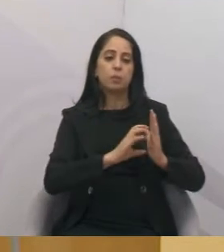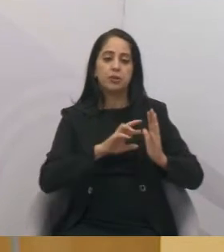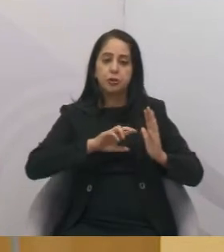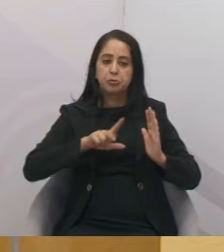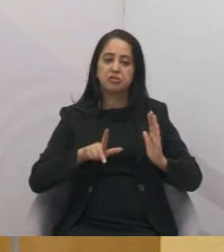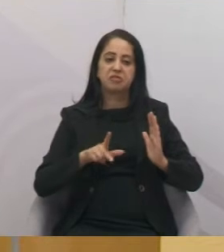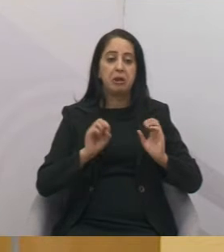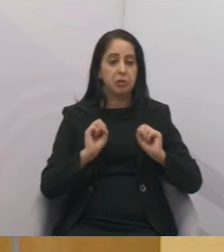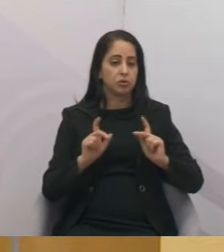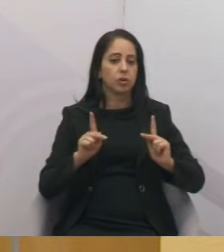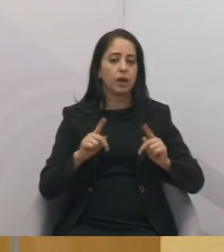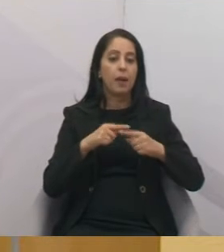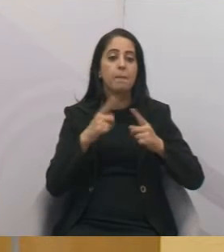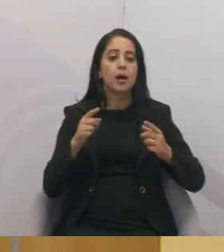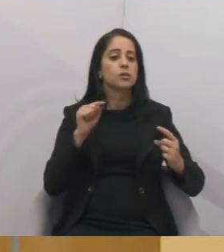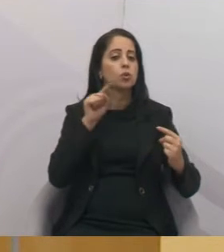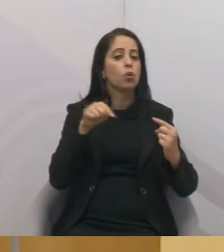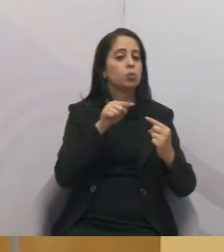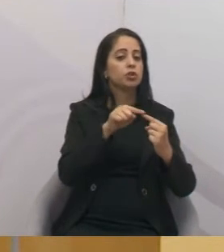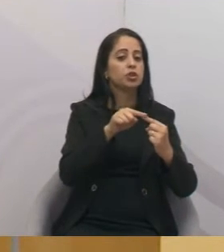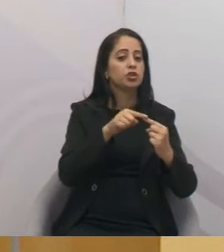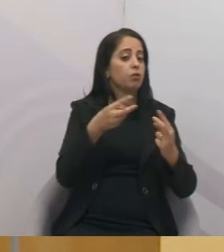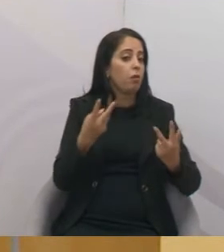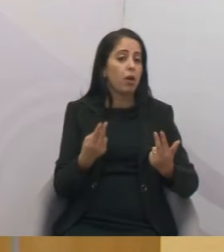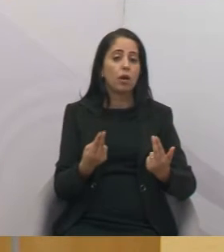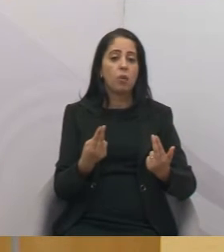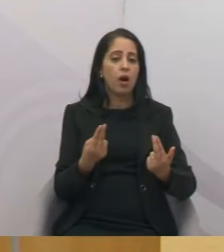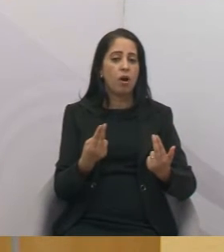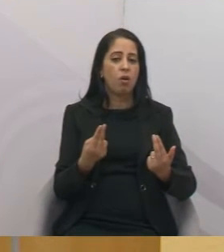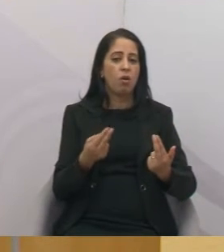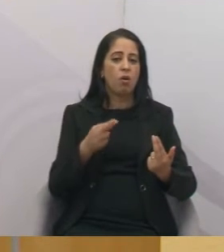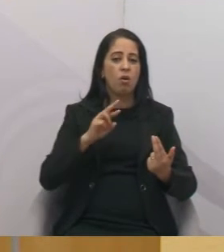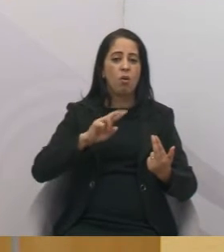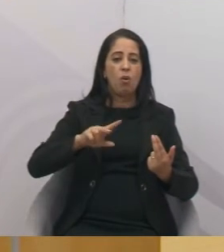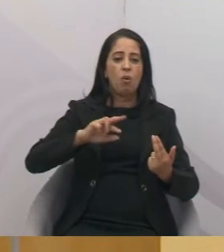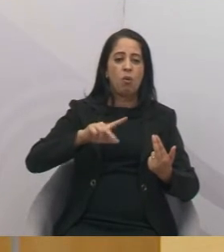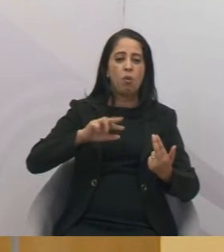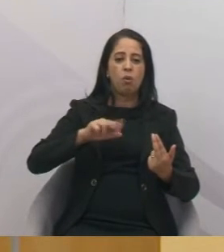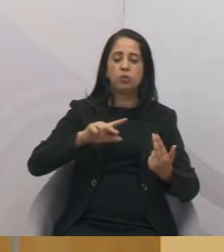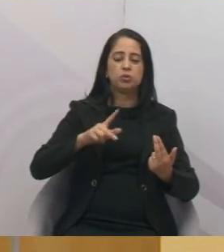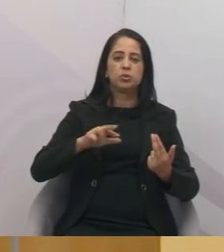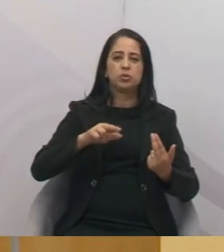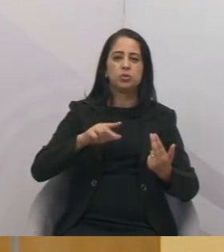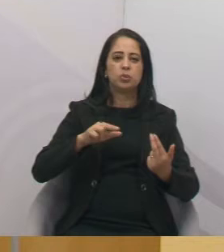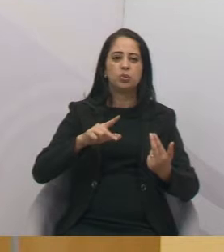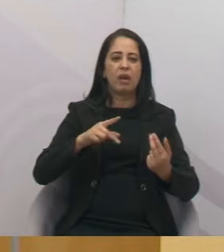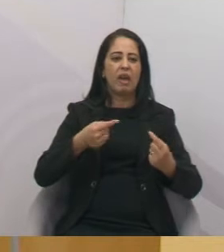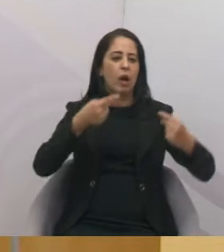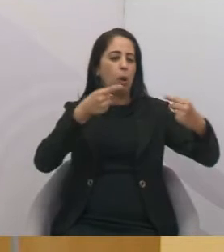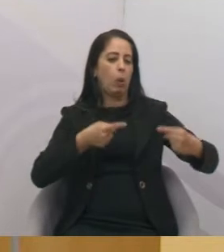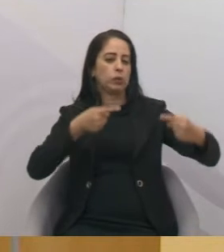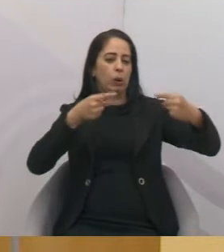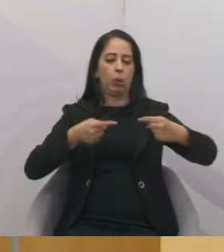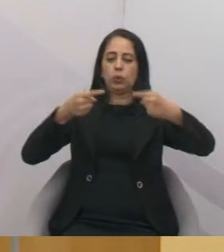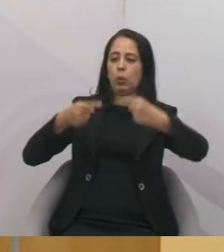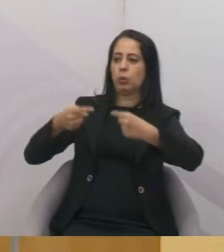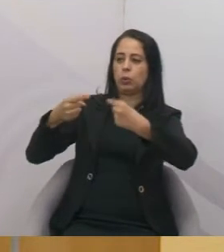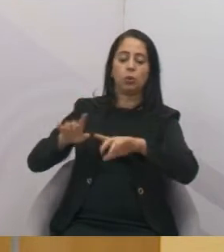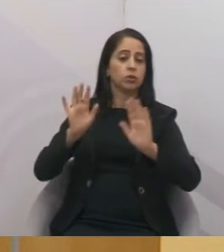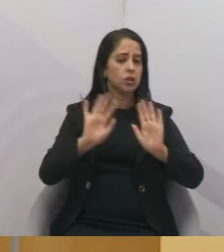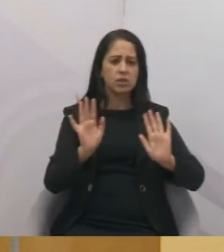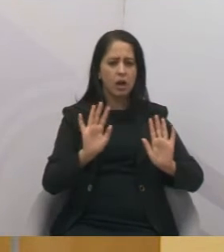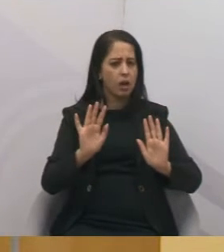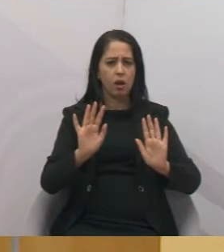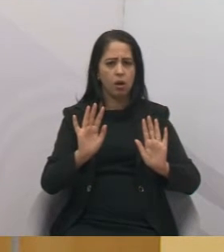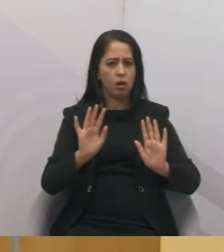distintos, mas o nosso objetivo aqui não é fazer uma oposição para travar a cidade. Muito pelo contrário, os projetos que chegam a essa casa aqui